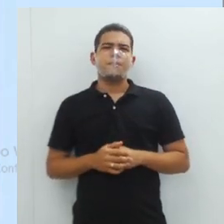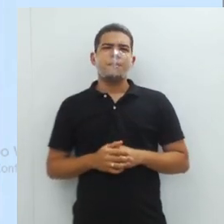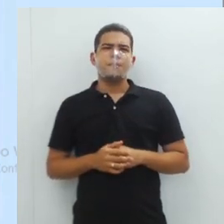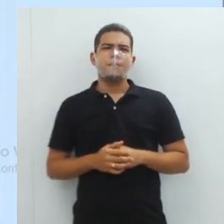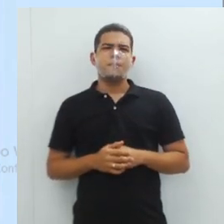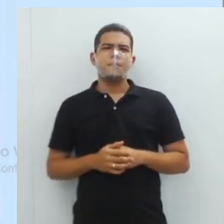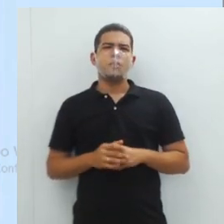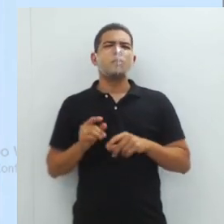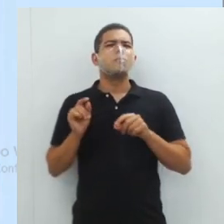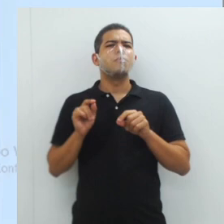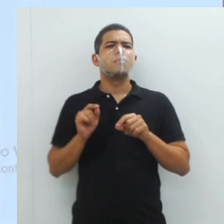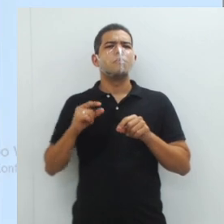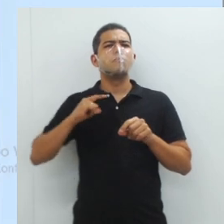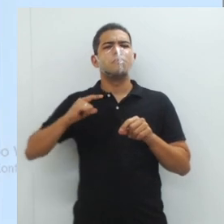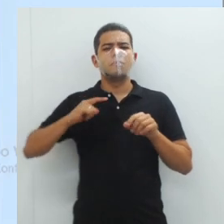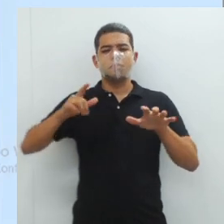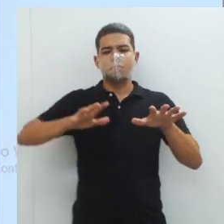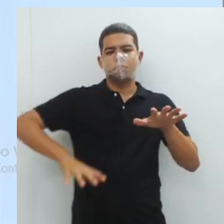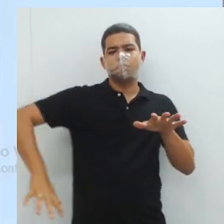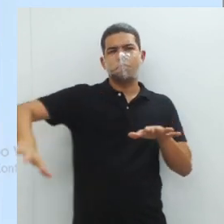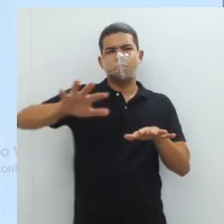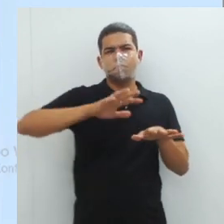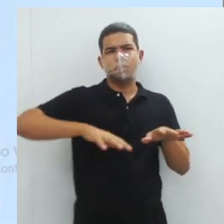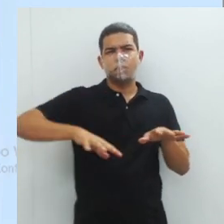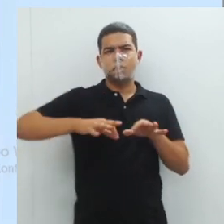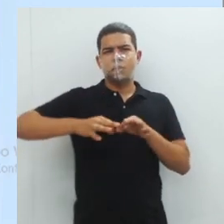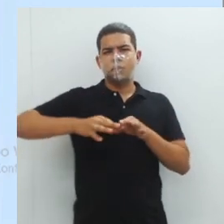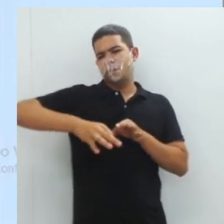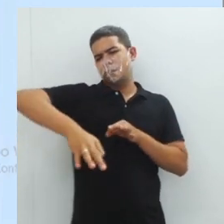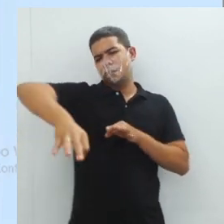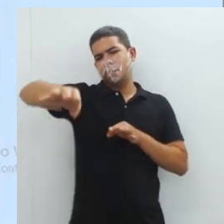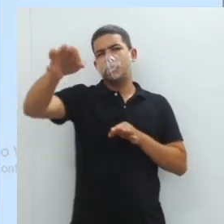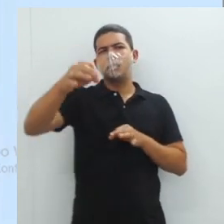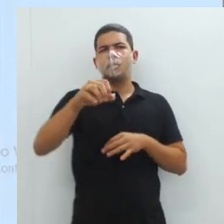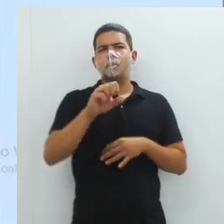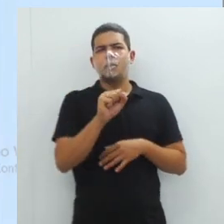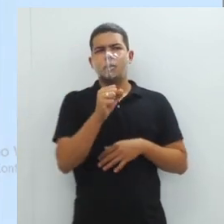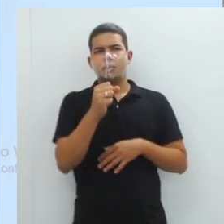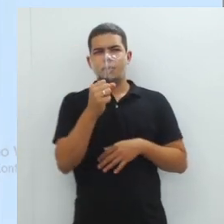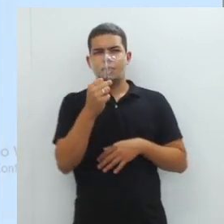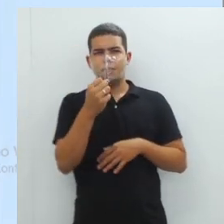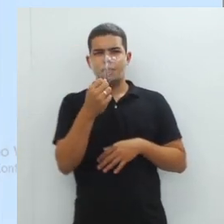A Caatinga ela ocupa uma área de cerca de